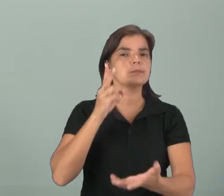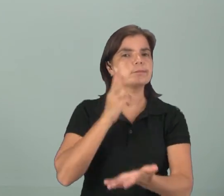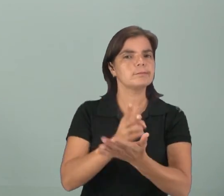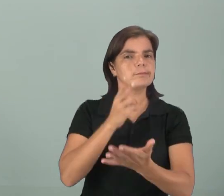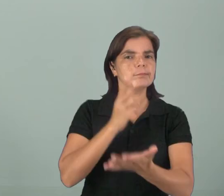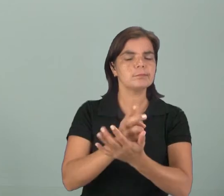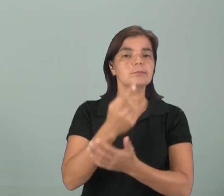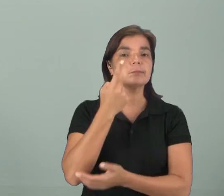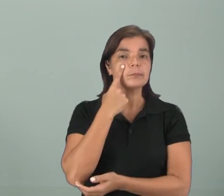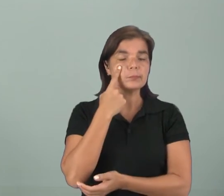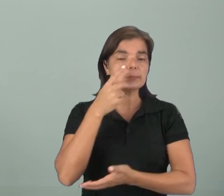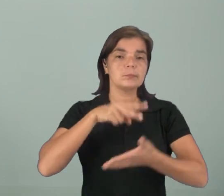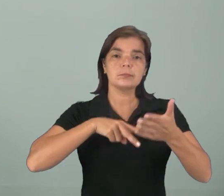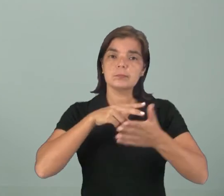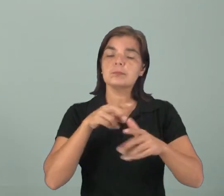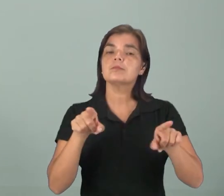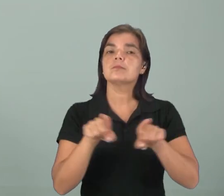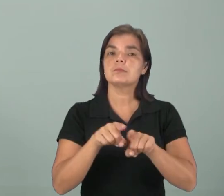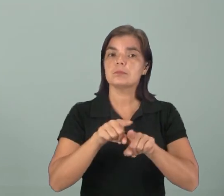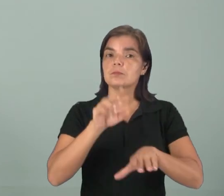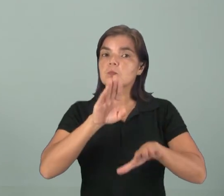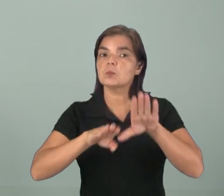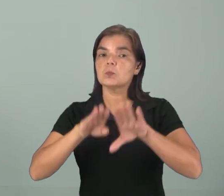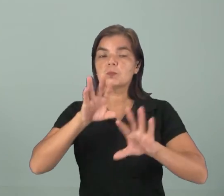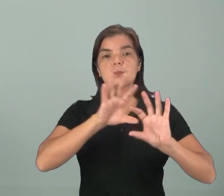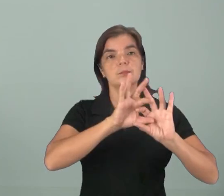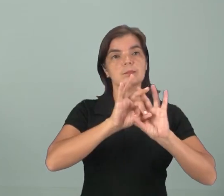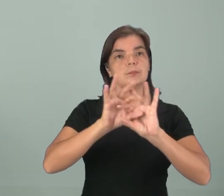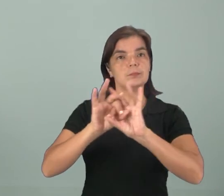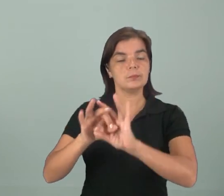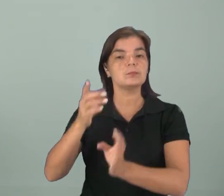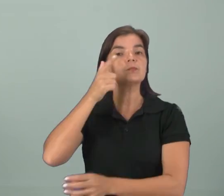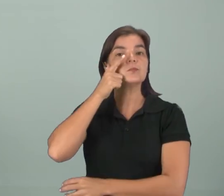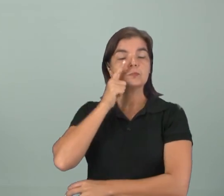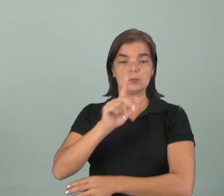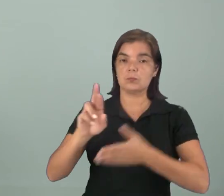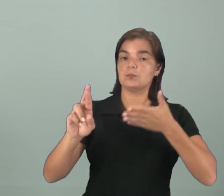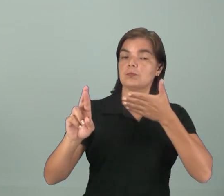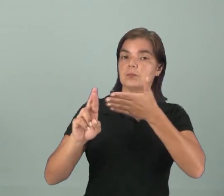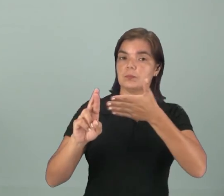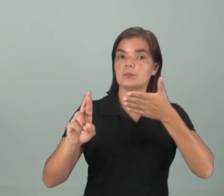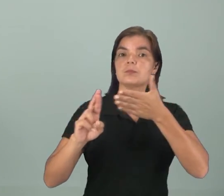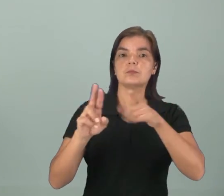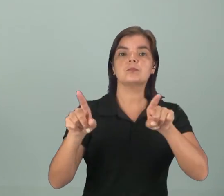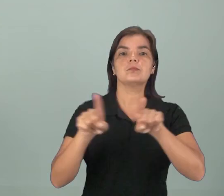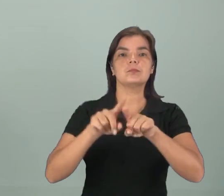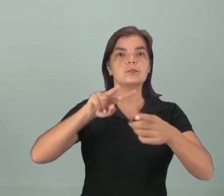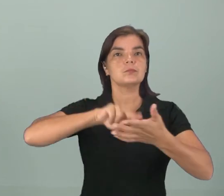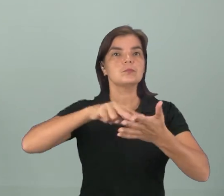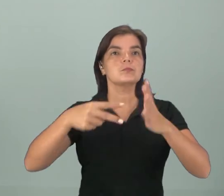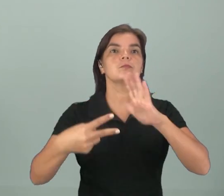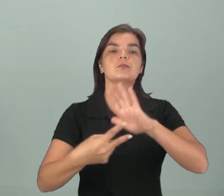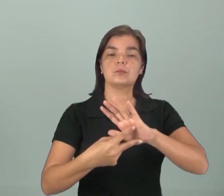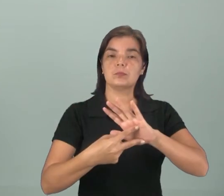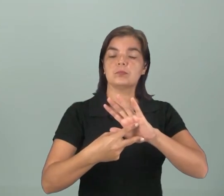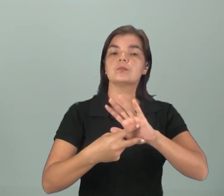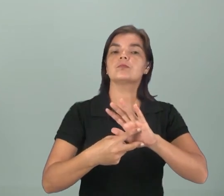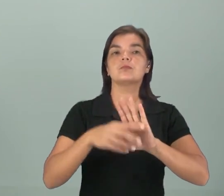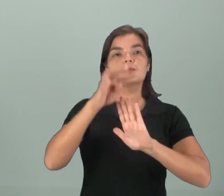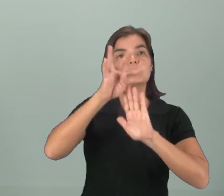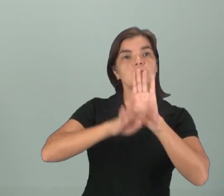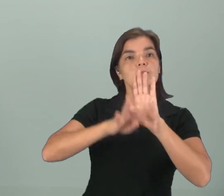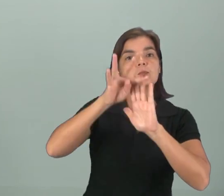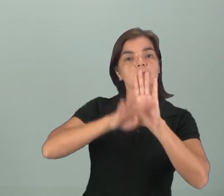sempre que você lê, você vai, de acordo com o contexto, conseguir fazer referência ao significado que aquele